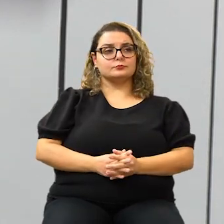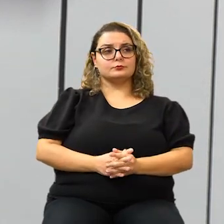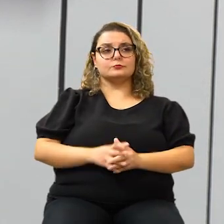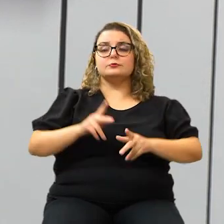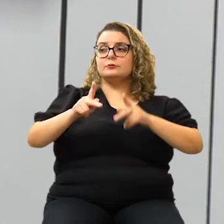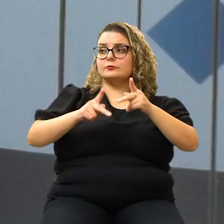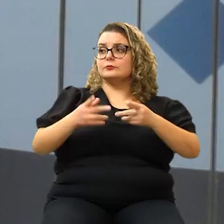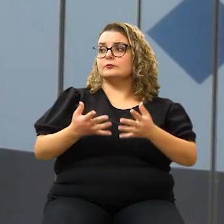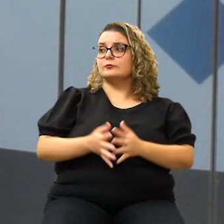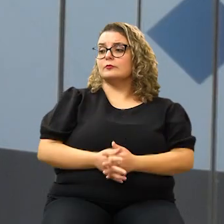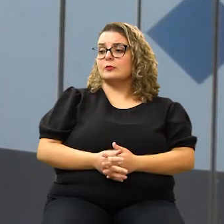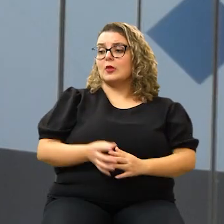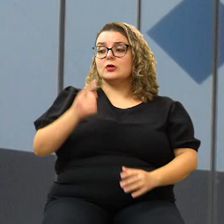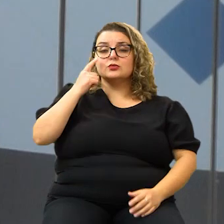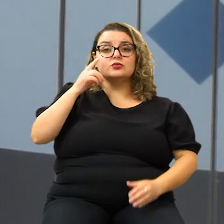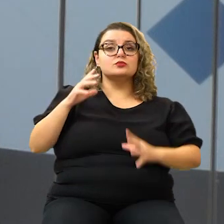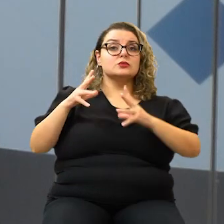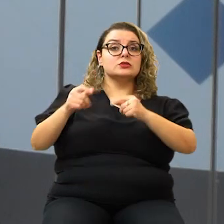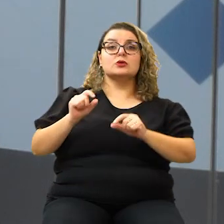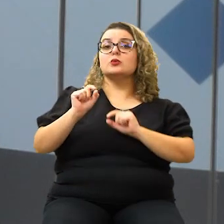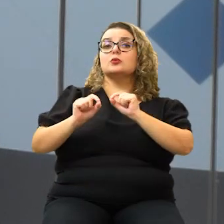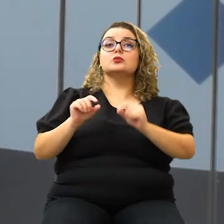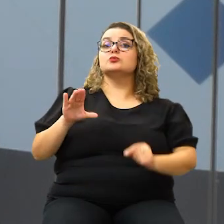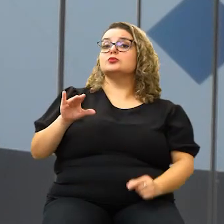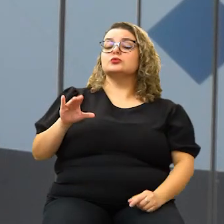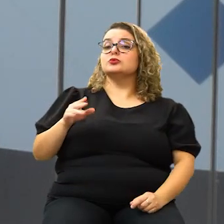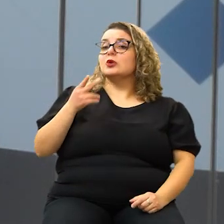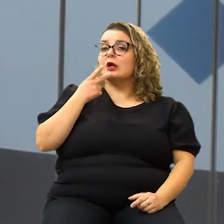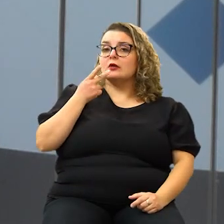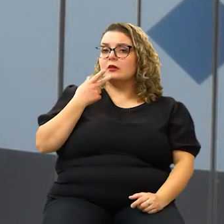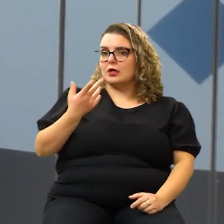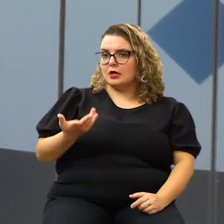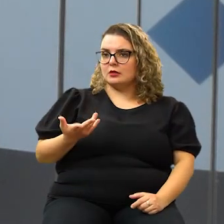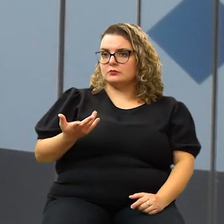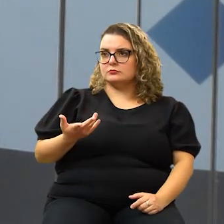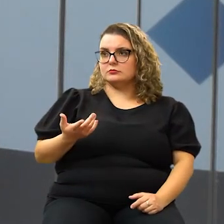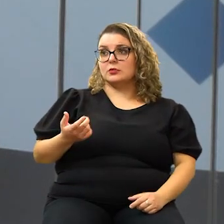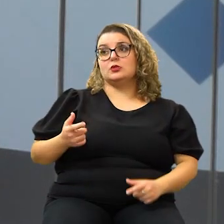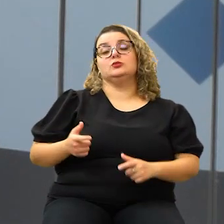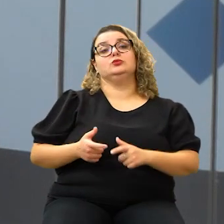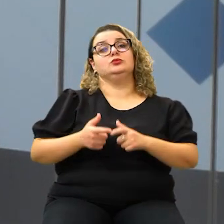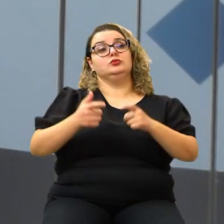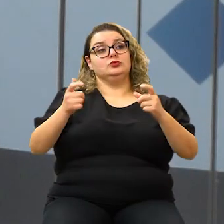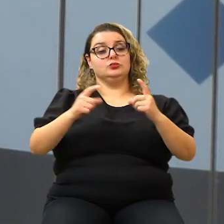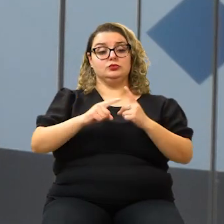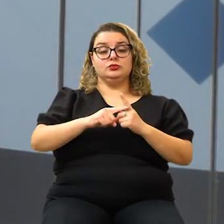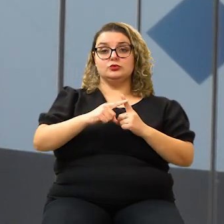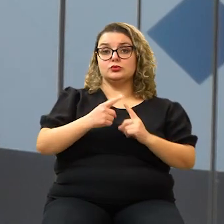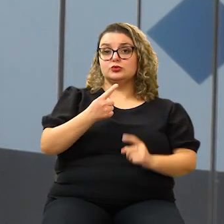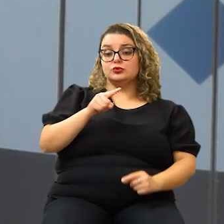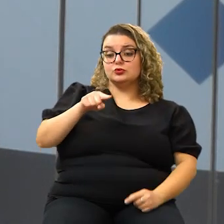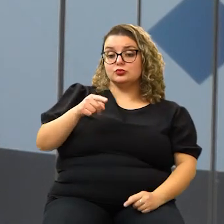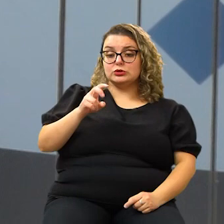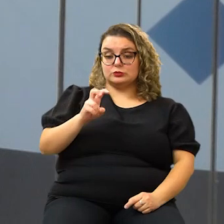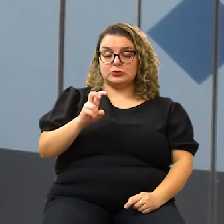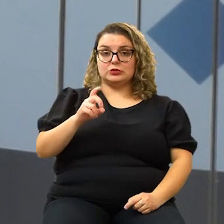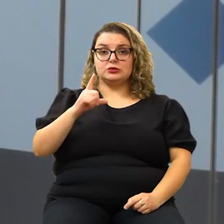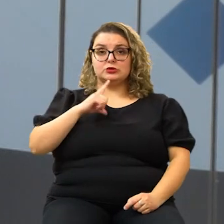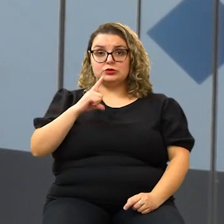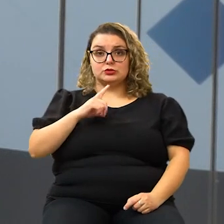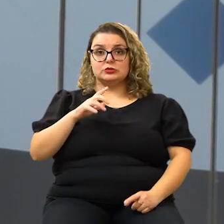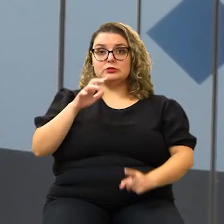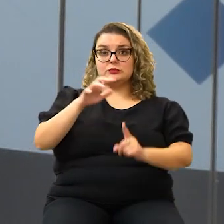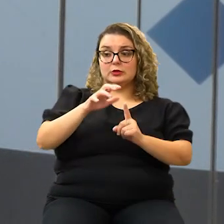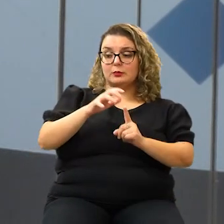população? Bom, de forma geral, o que os cientistas falam, né? De um aumento da temperatura de até 1,5 graus, a gente tem